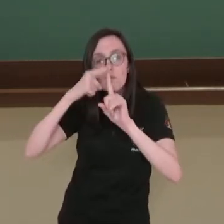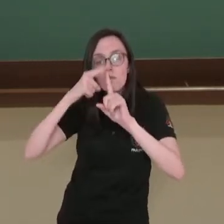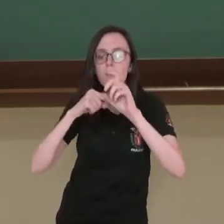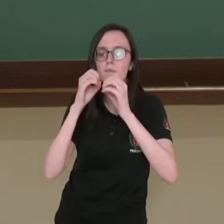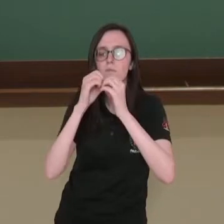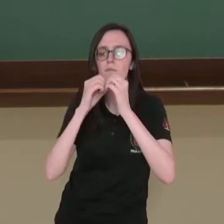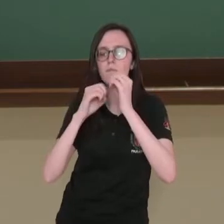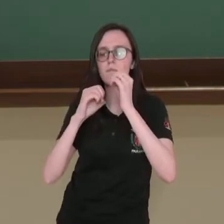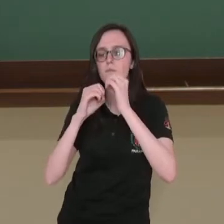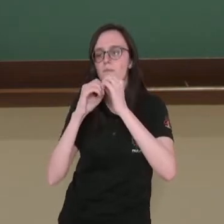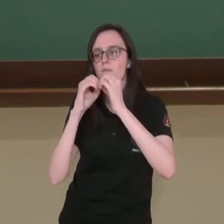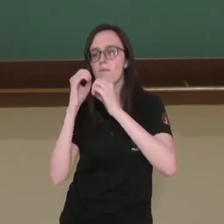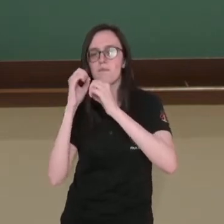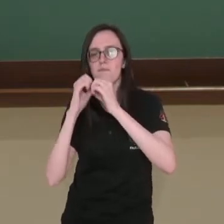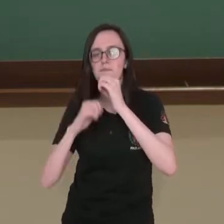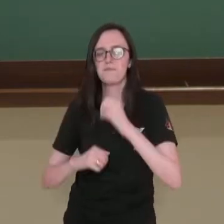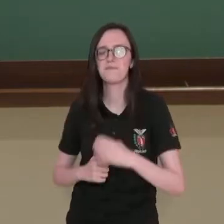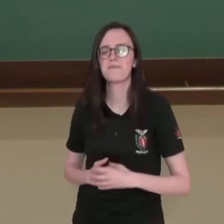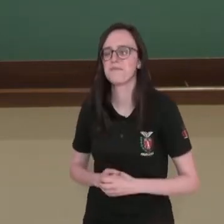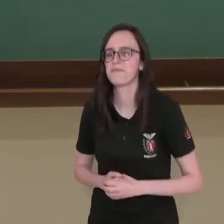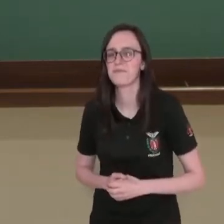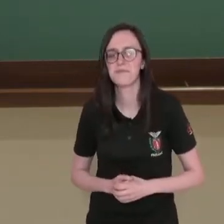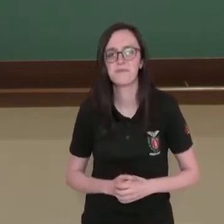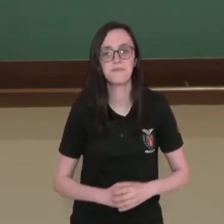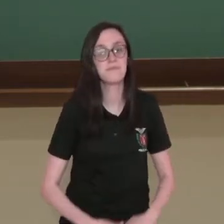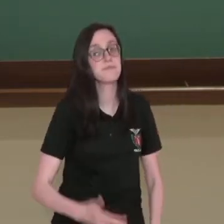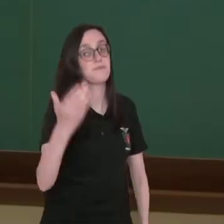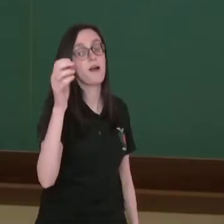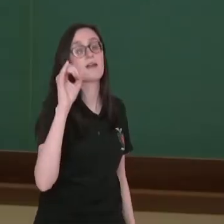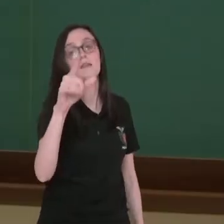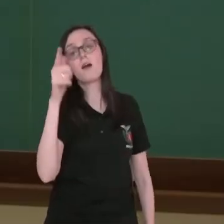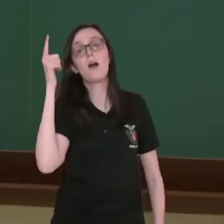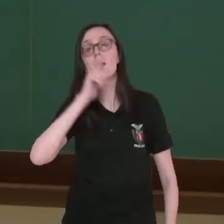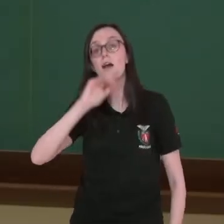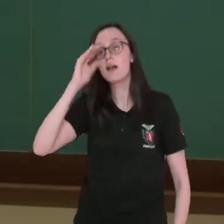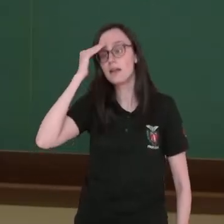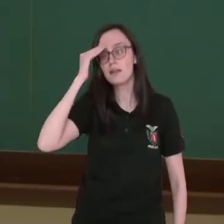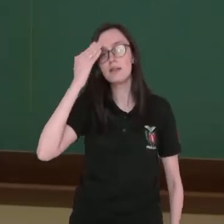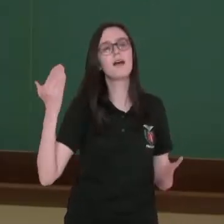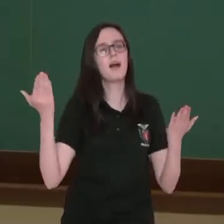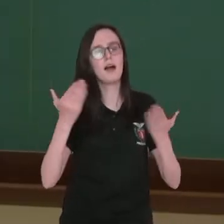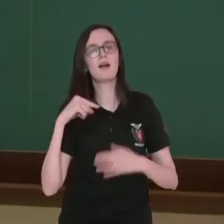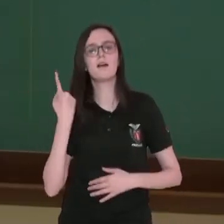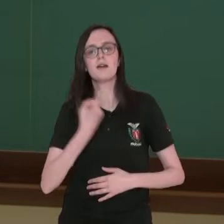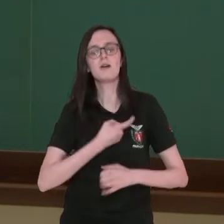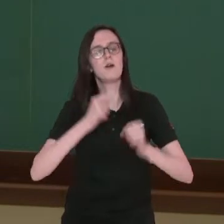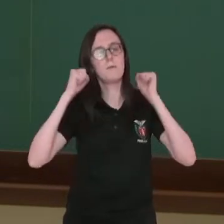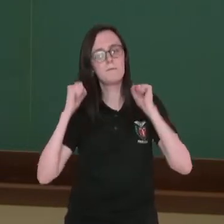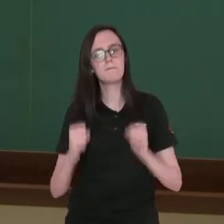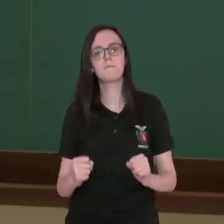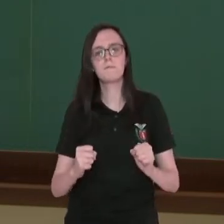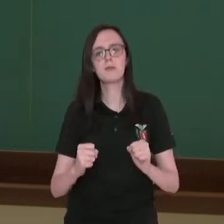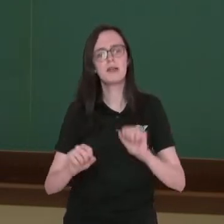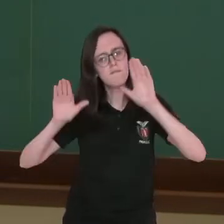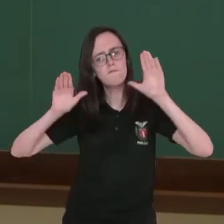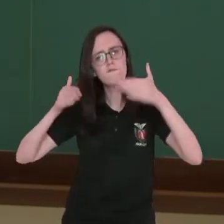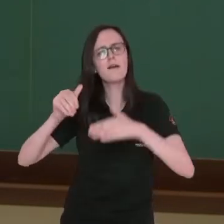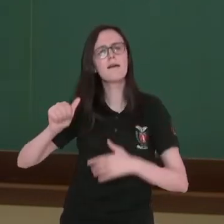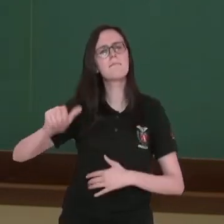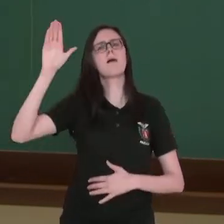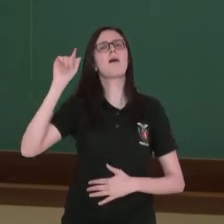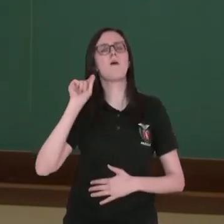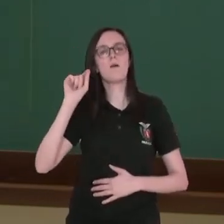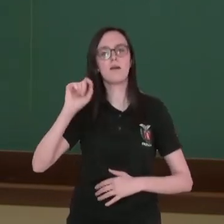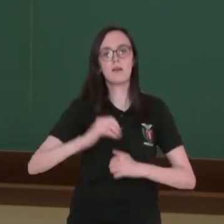temperatura, menos agitadas as moléculas estão. Então, se você pegou isso, agora nós podemos avançar um pouquinho